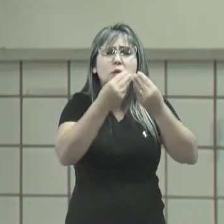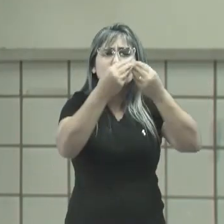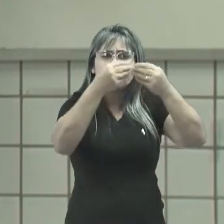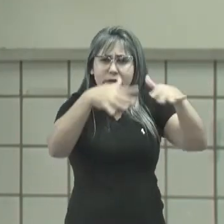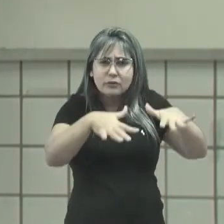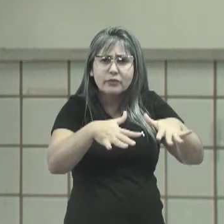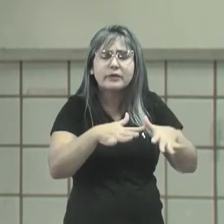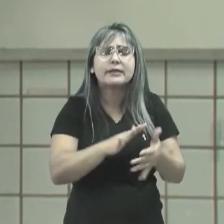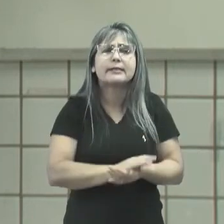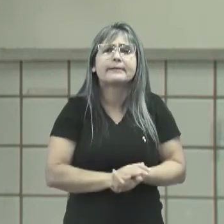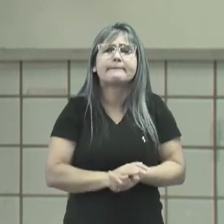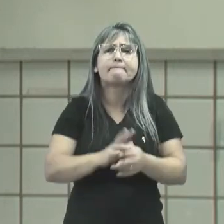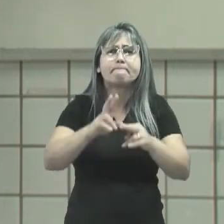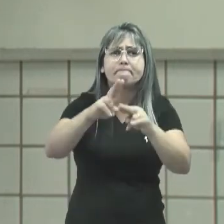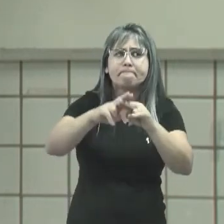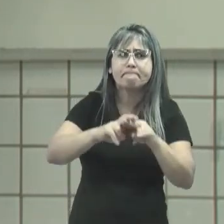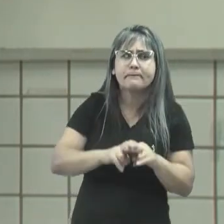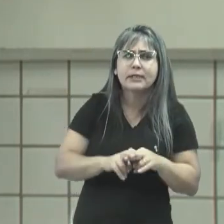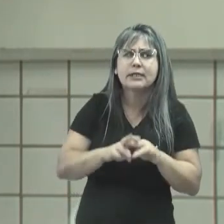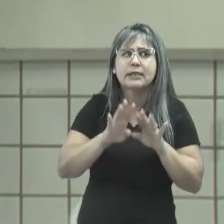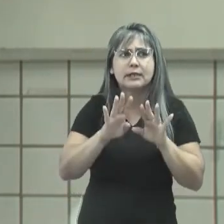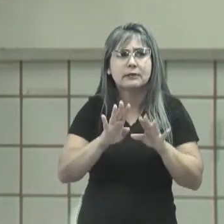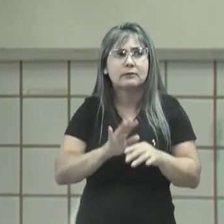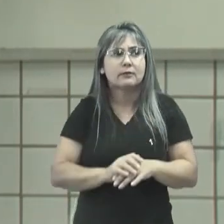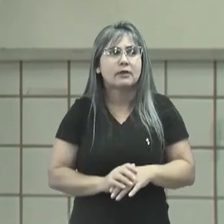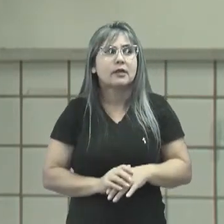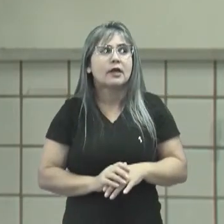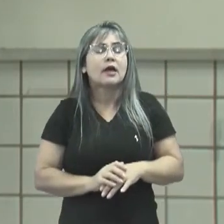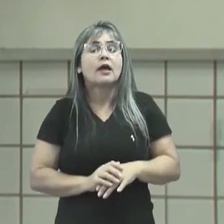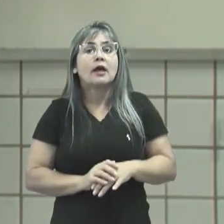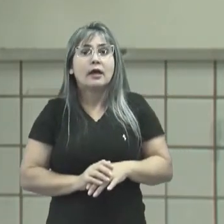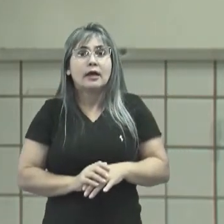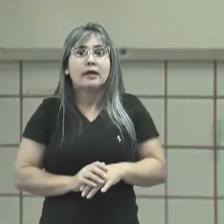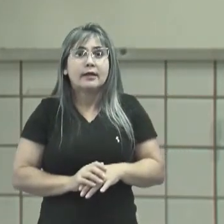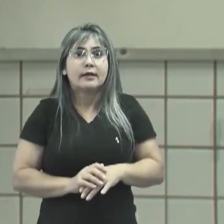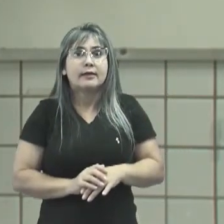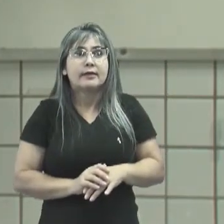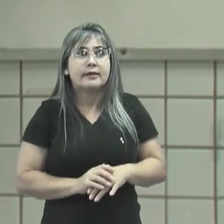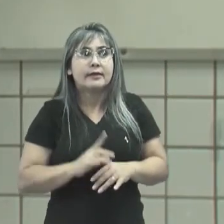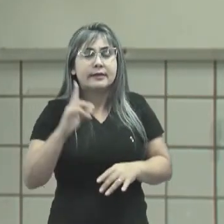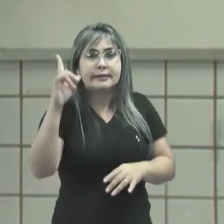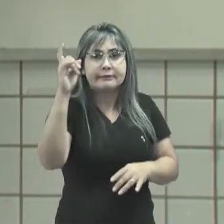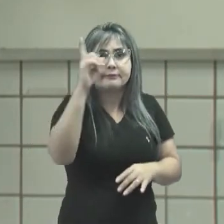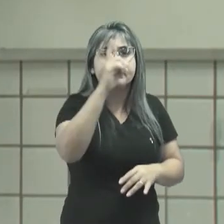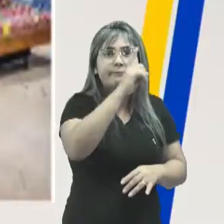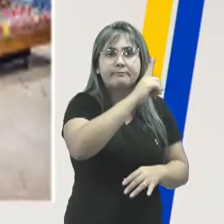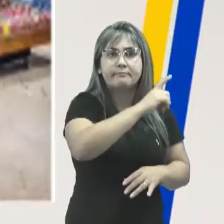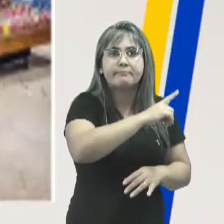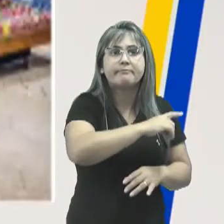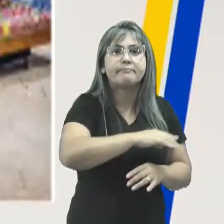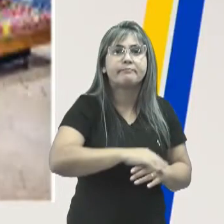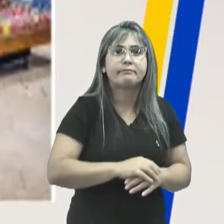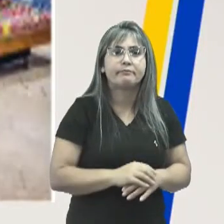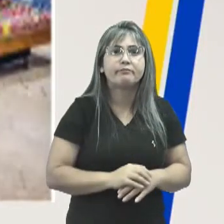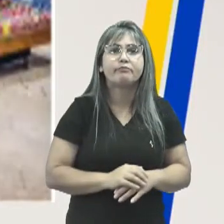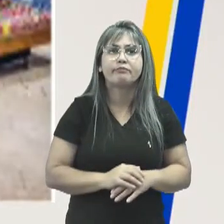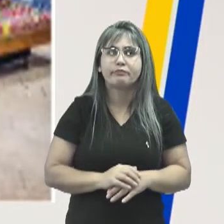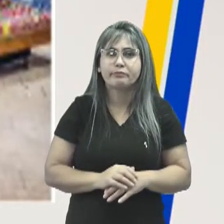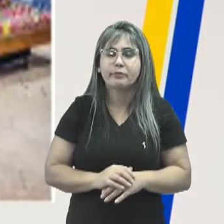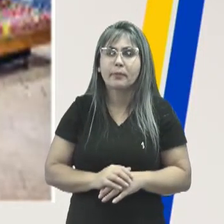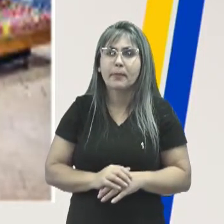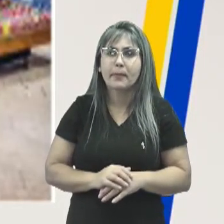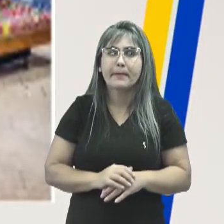muito custoso o homem chegar lá para tirar esse equipamento. Então, ele prefere deixar ele por cima, tá